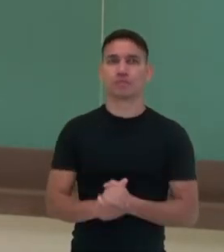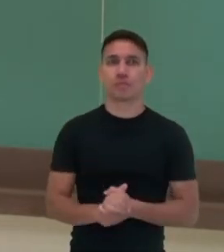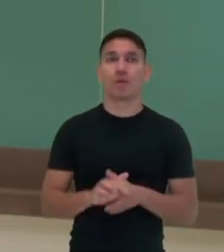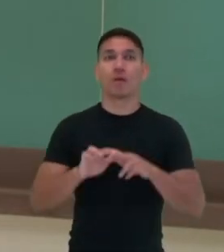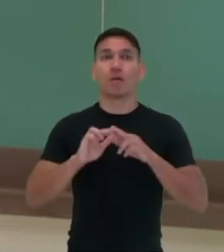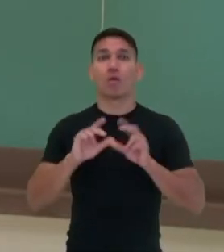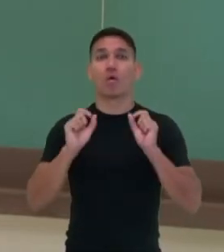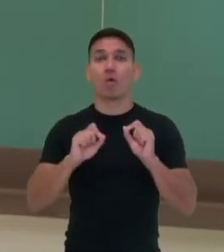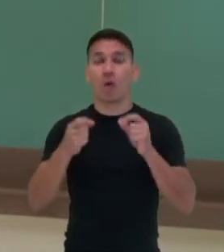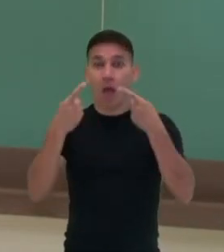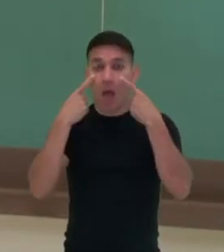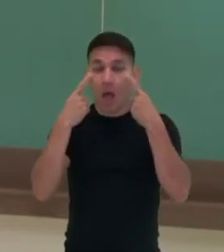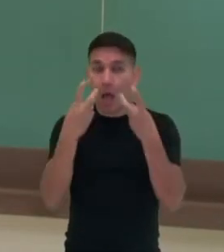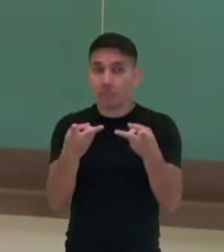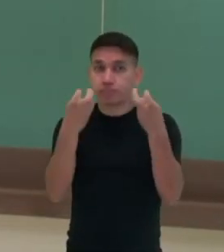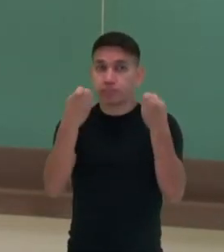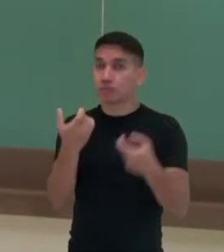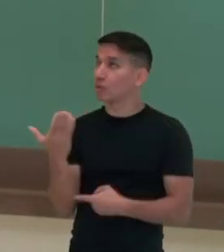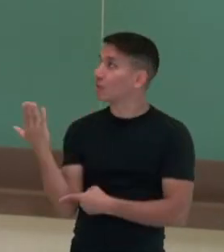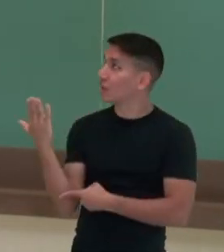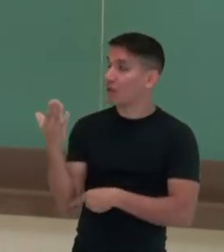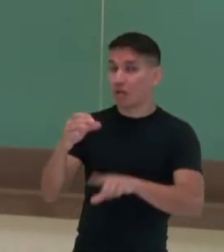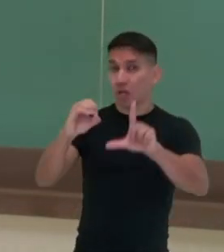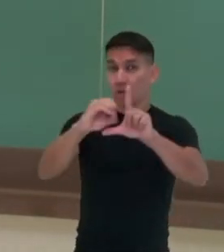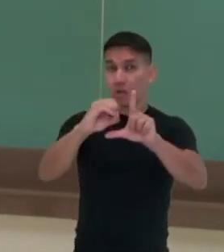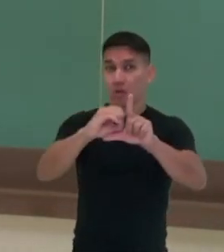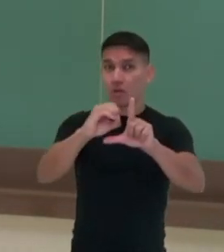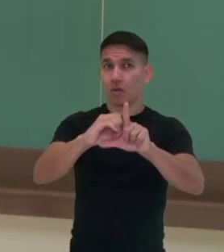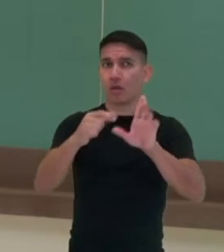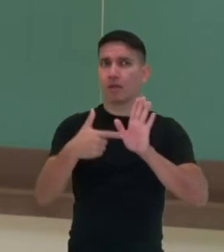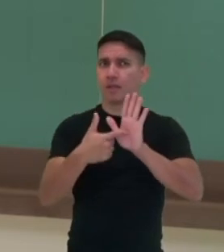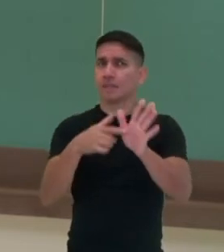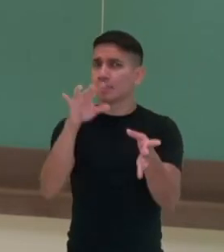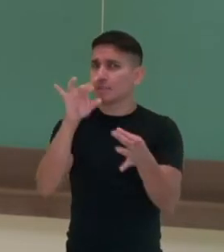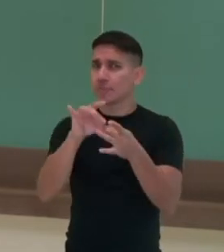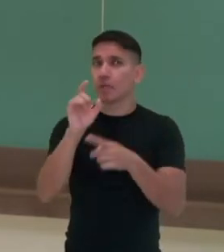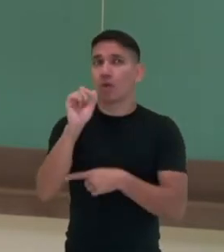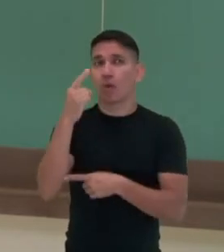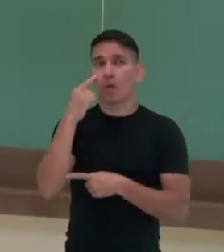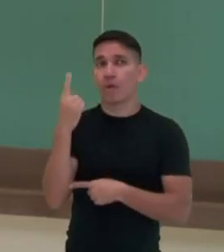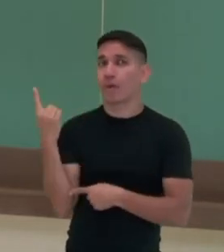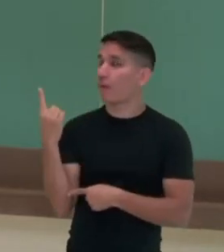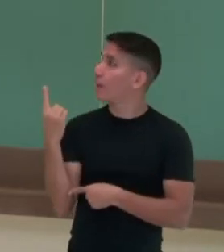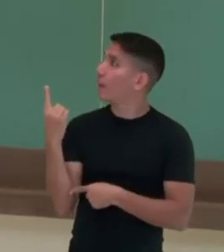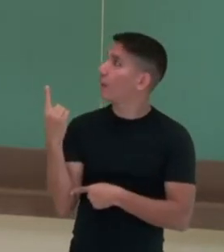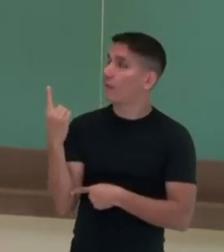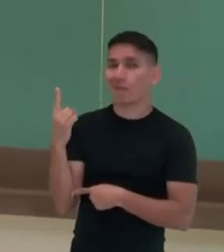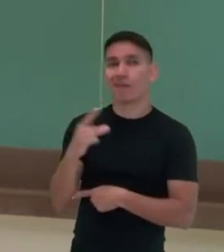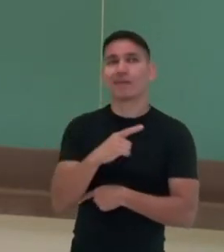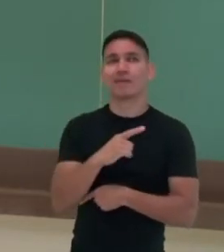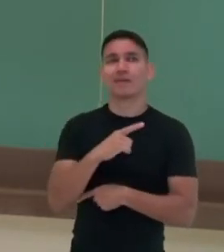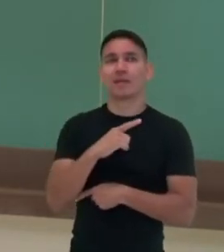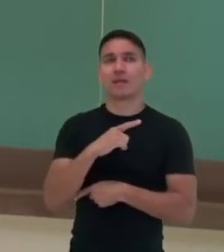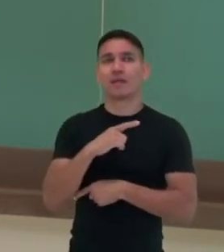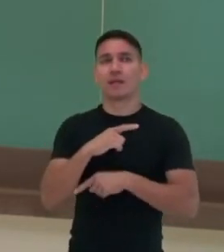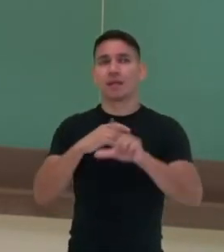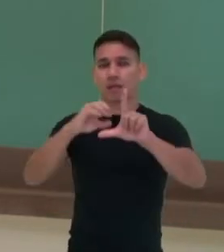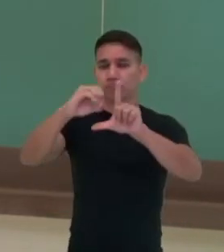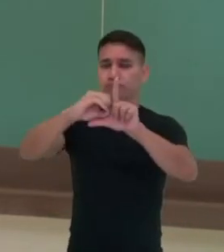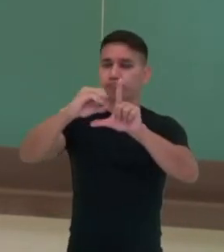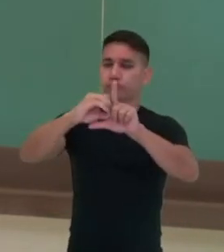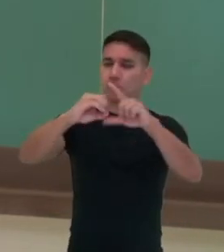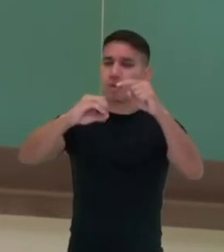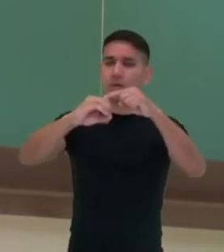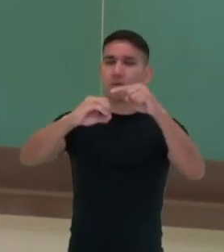então, observe, né, que o ângulo de 90 ele tem uma indicação específica, é aquilo que eu falei para vocês. Ele tem essa indicação